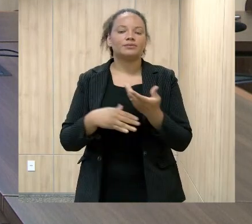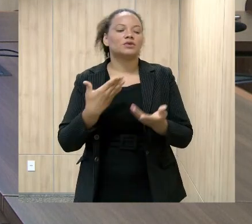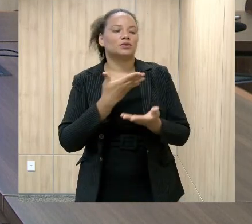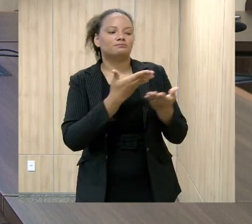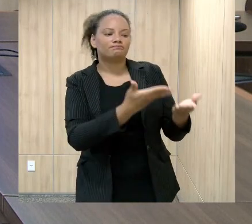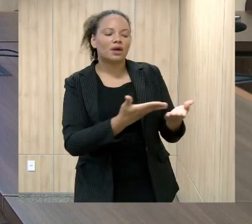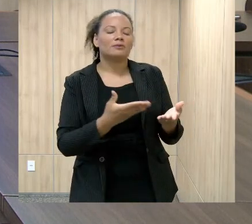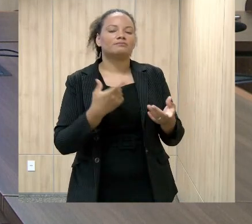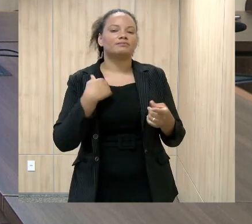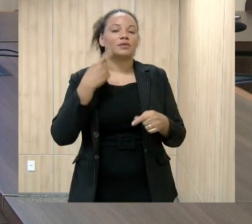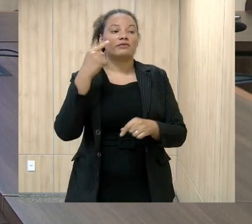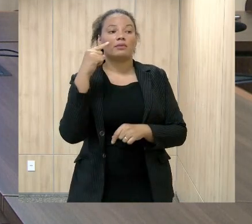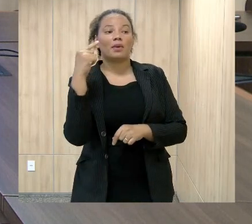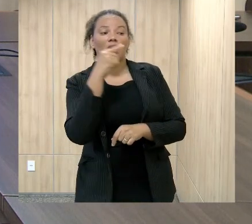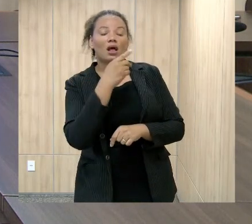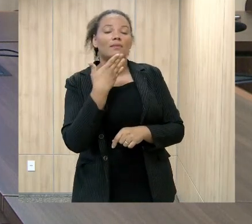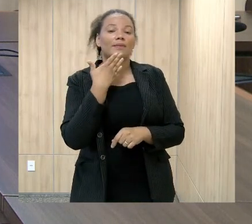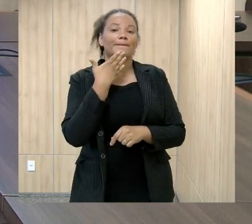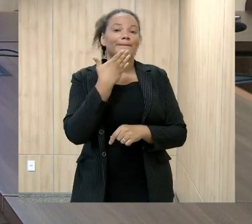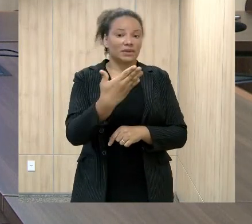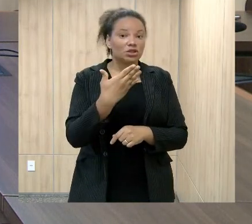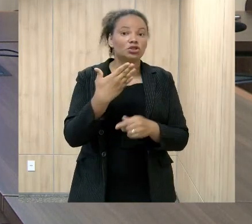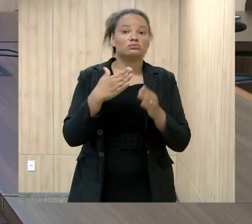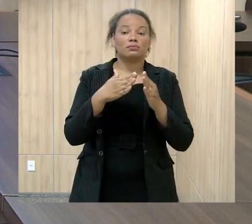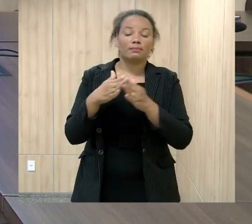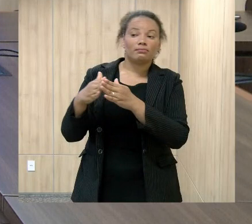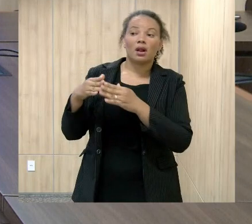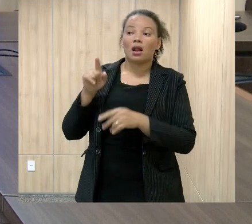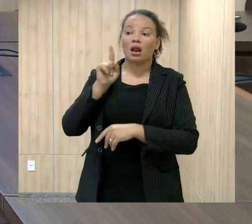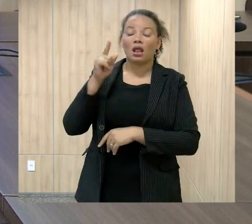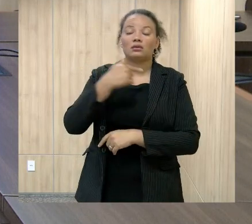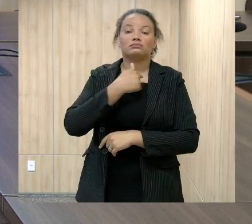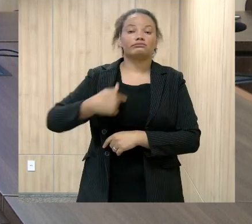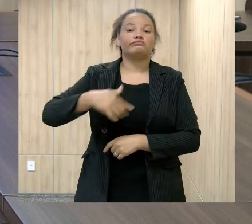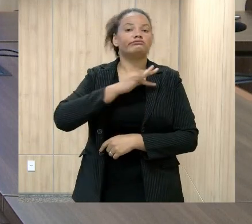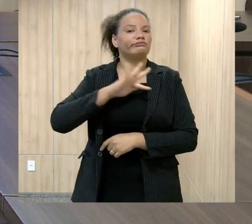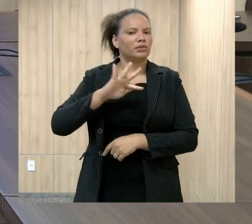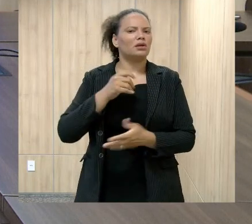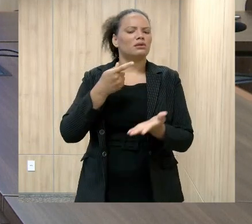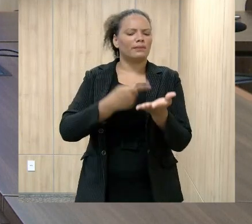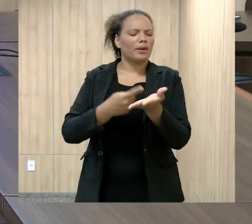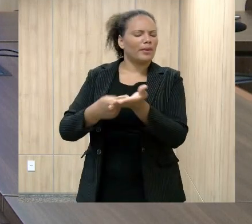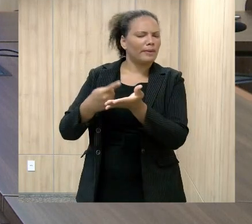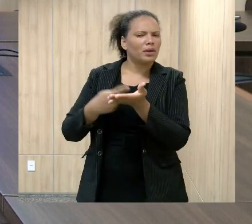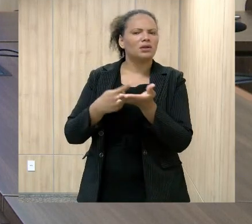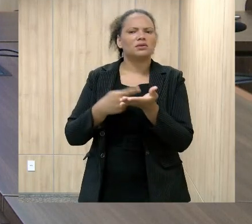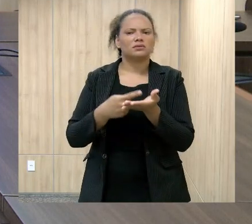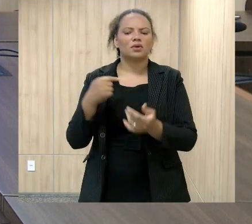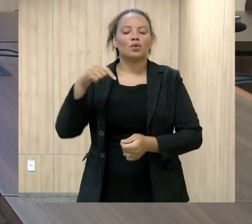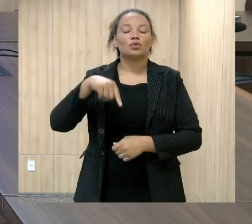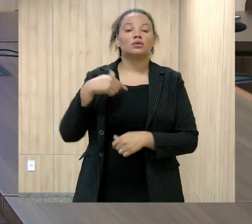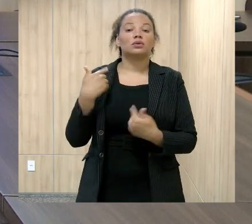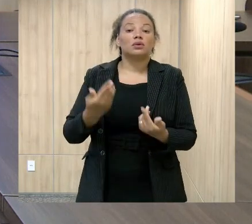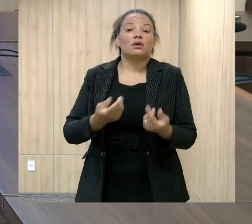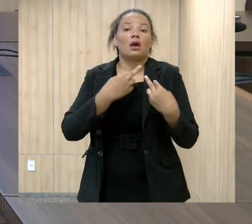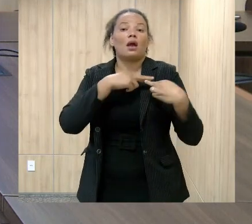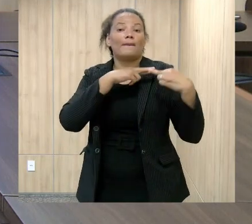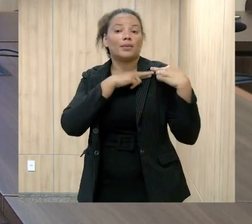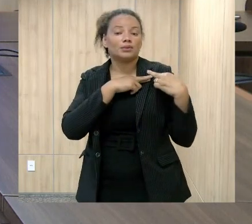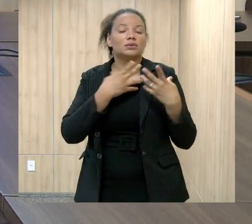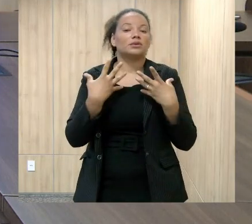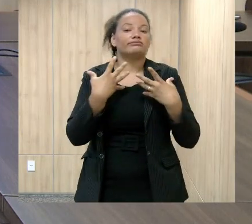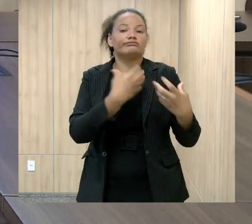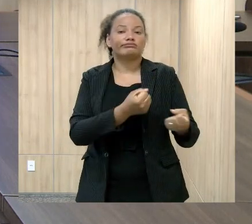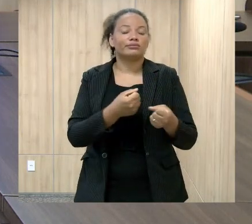brincando de fazer política a gente vai para lá para poder reivindicar do governo federal que ele de fato Se comprometa com as nossas pautas E aí